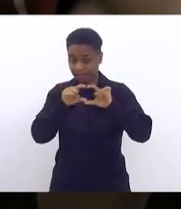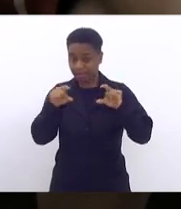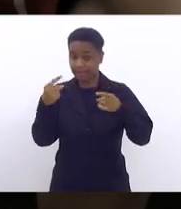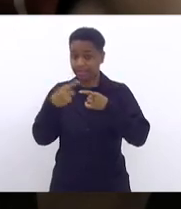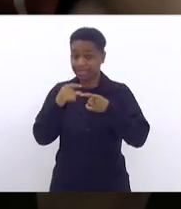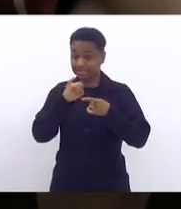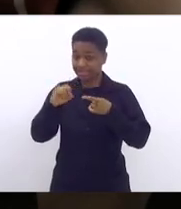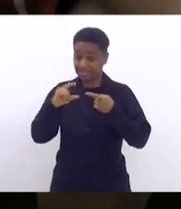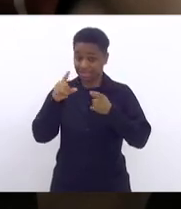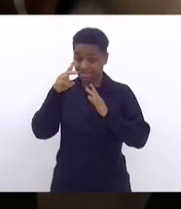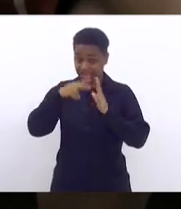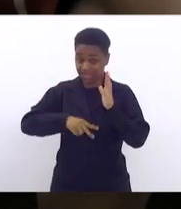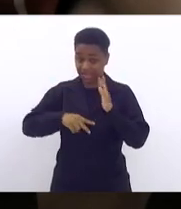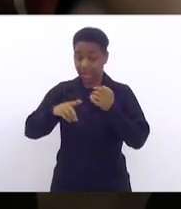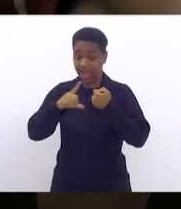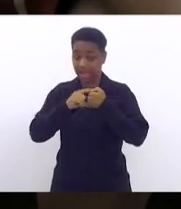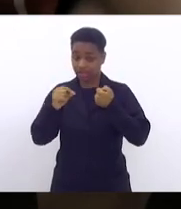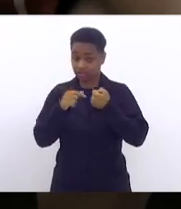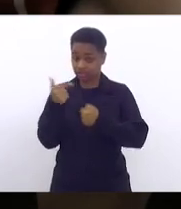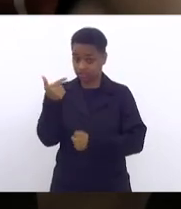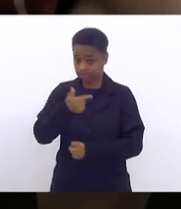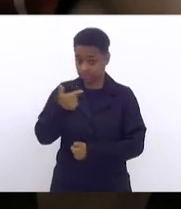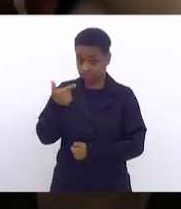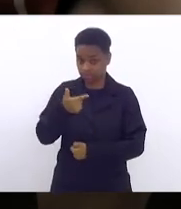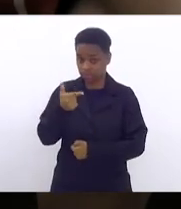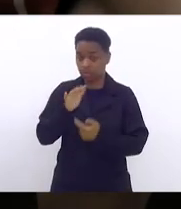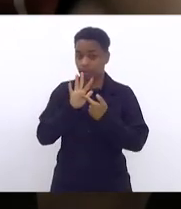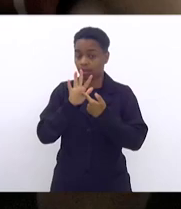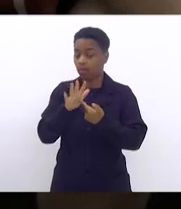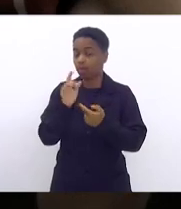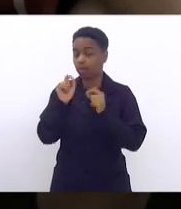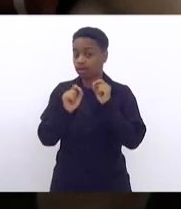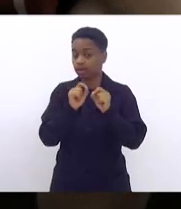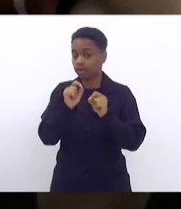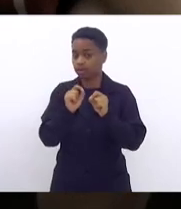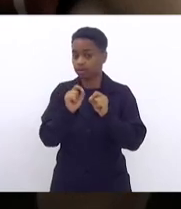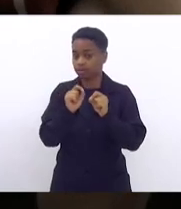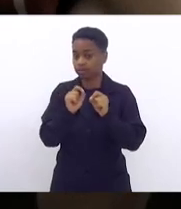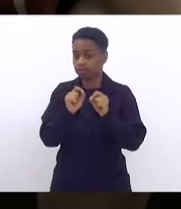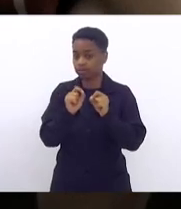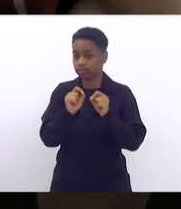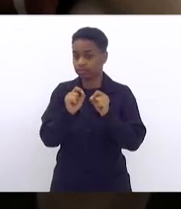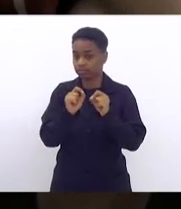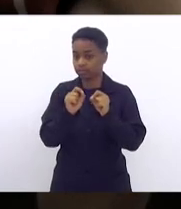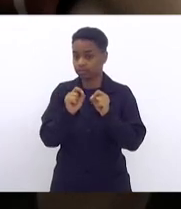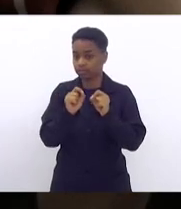leu o artigo 2º, cria...